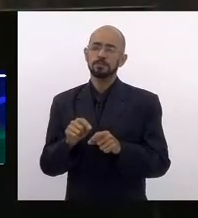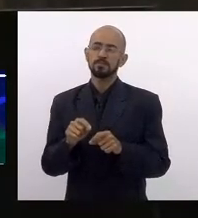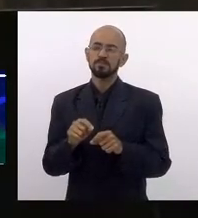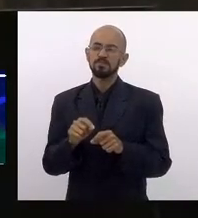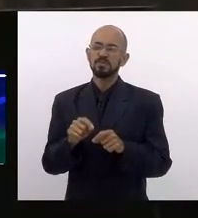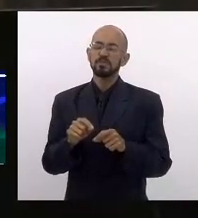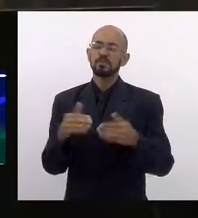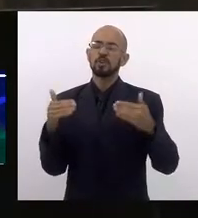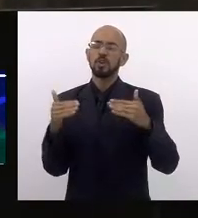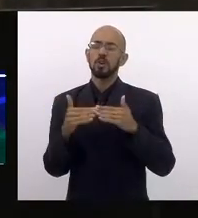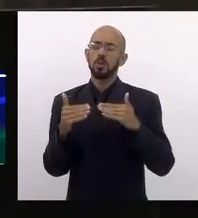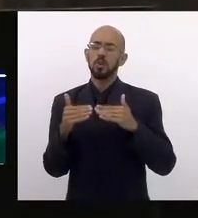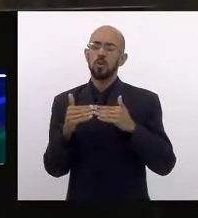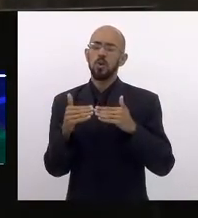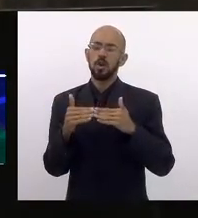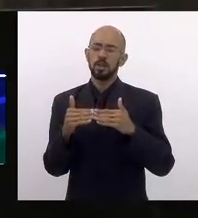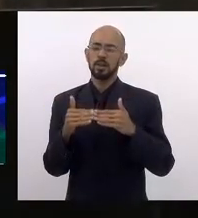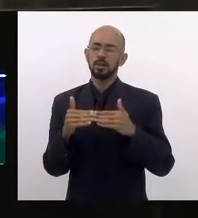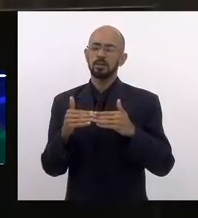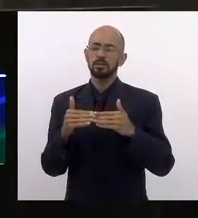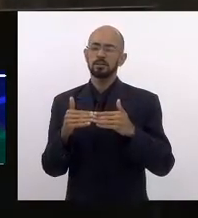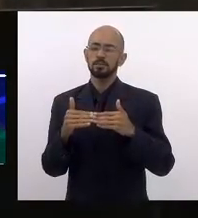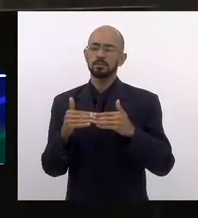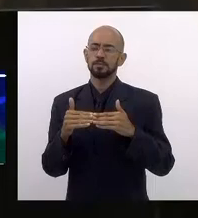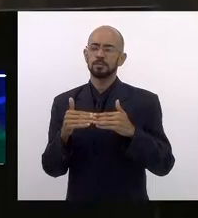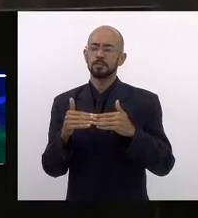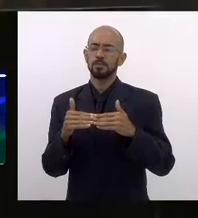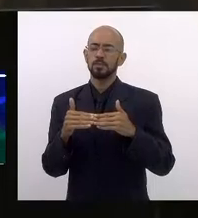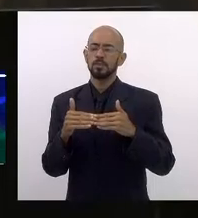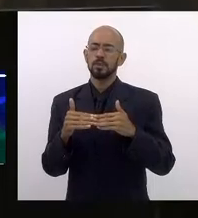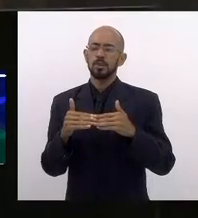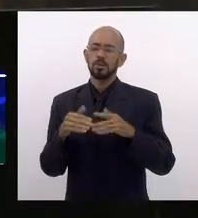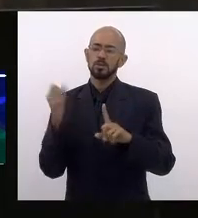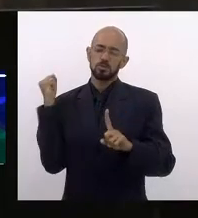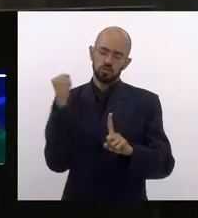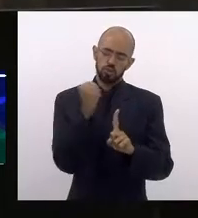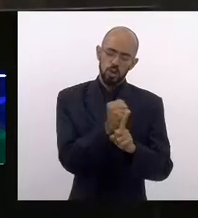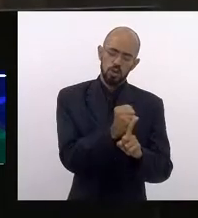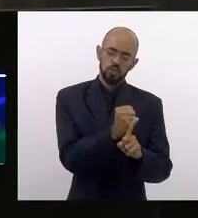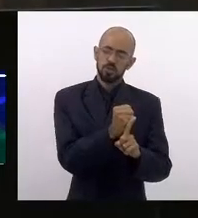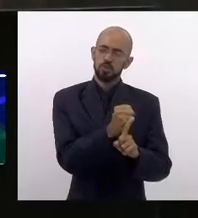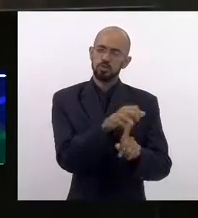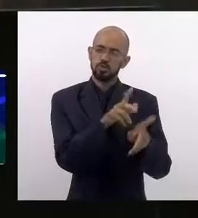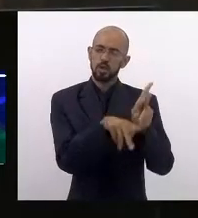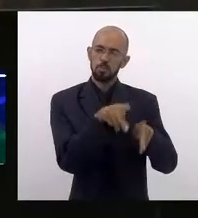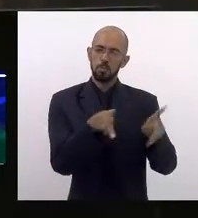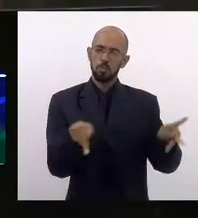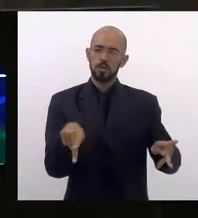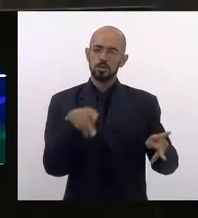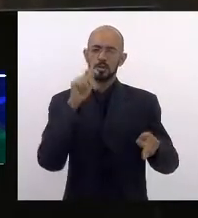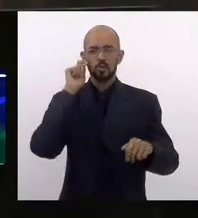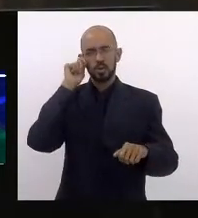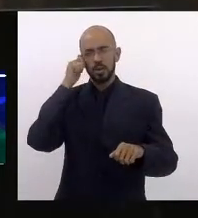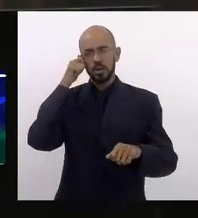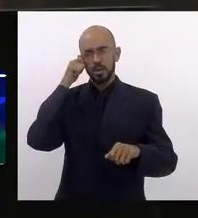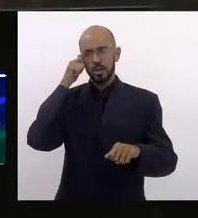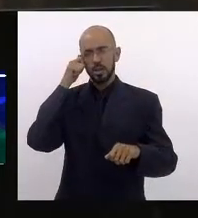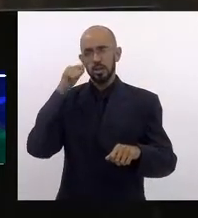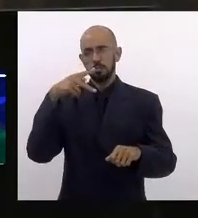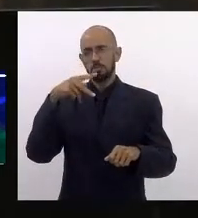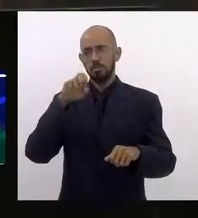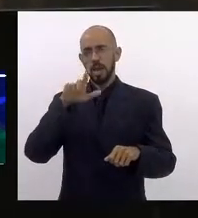concorda e concorre num processo de genocídio da nossa população preta.